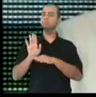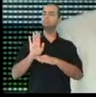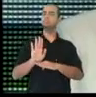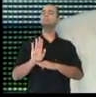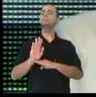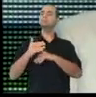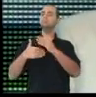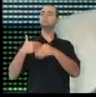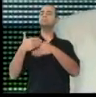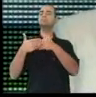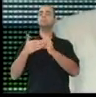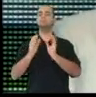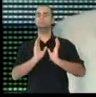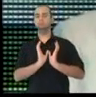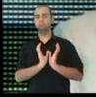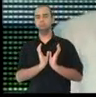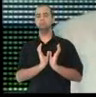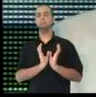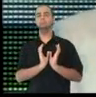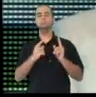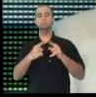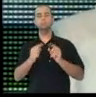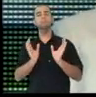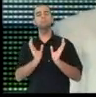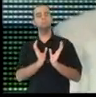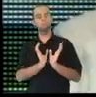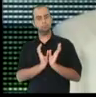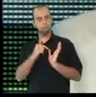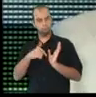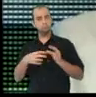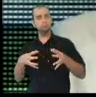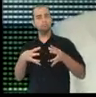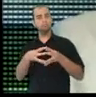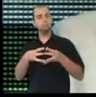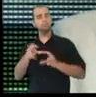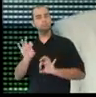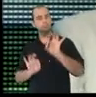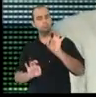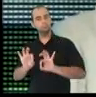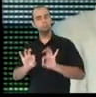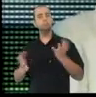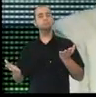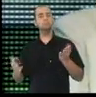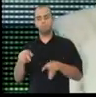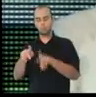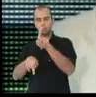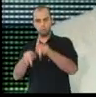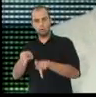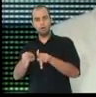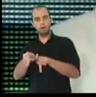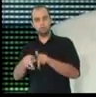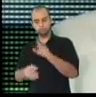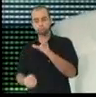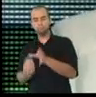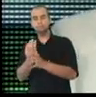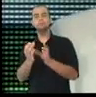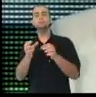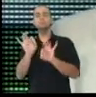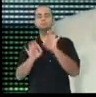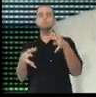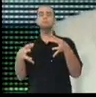às APAES, porque as APAES, elas são organizações da sociedade que fazem um trabalho